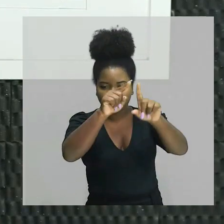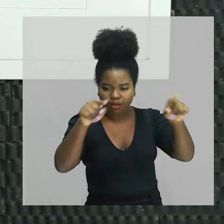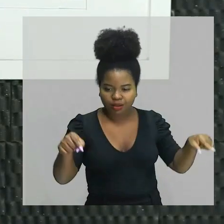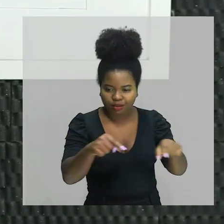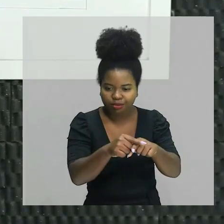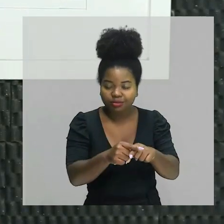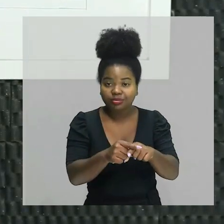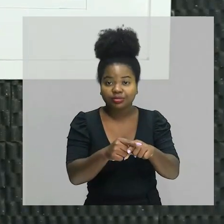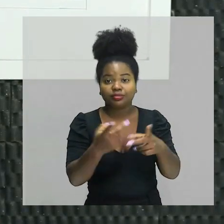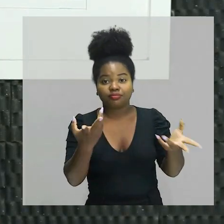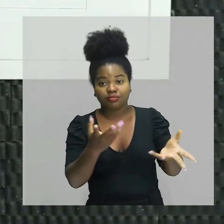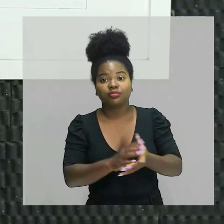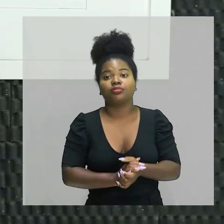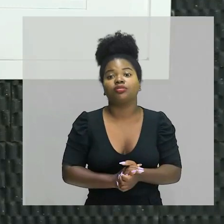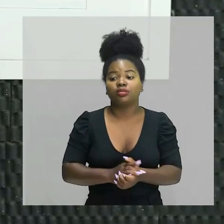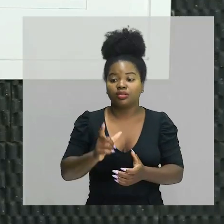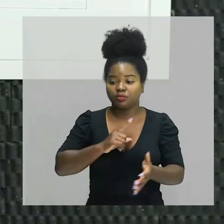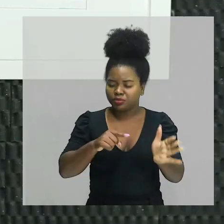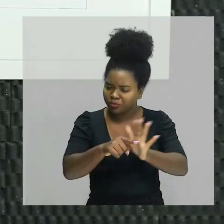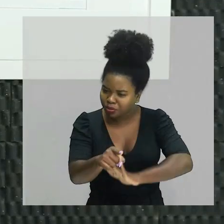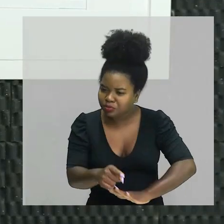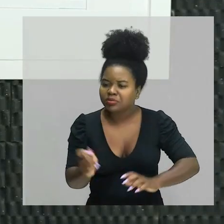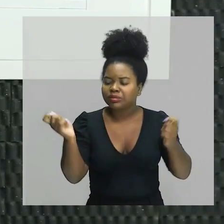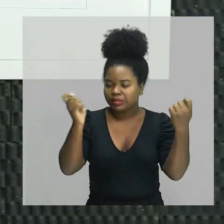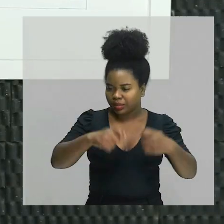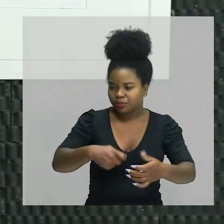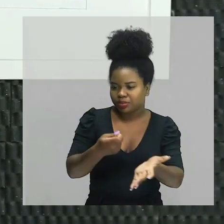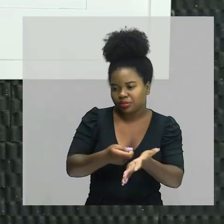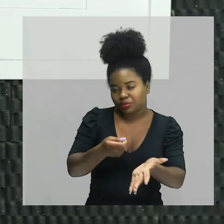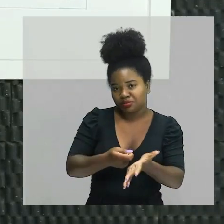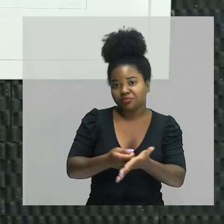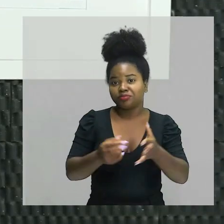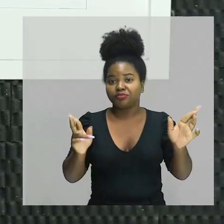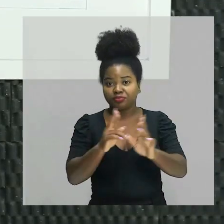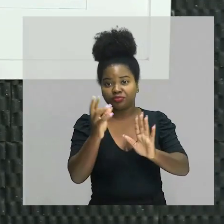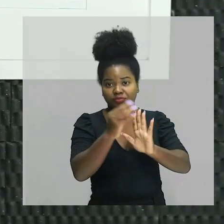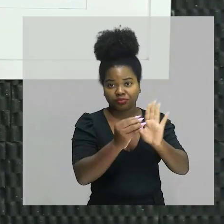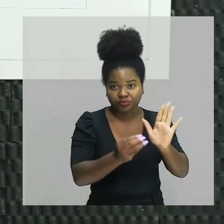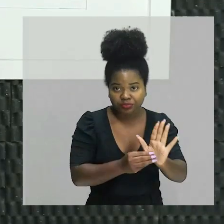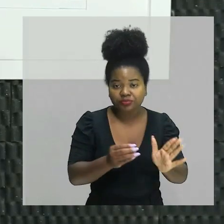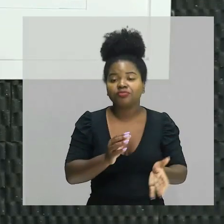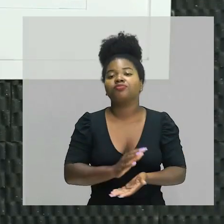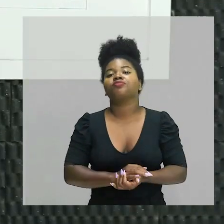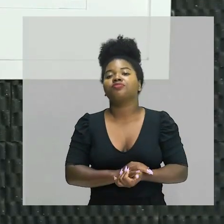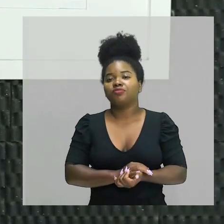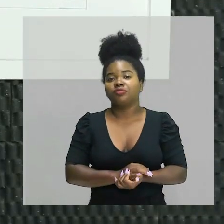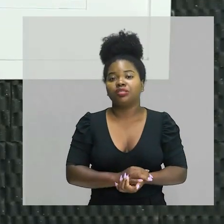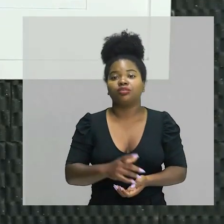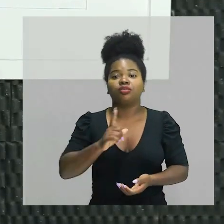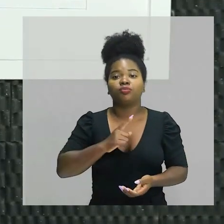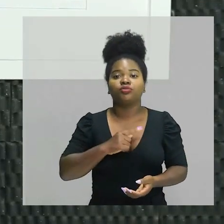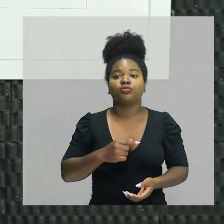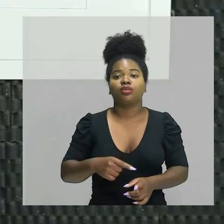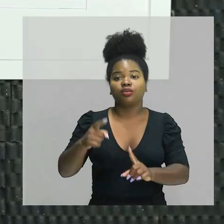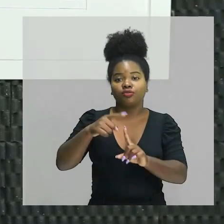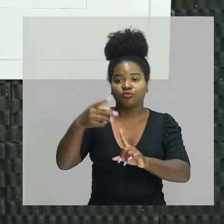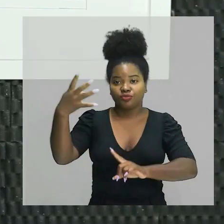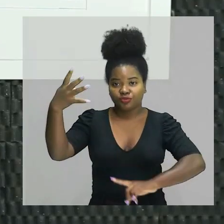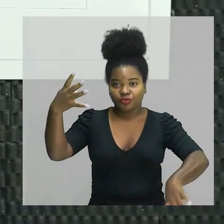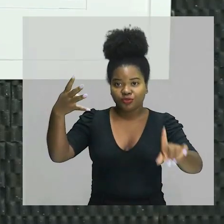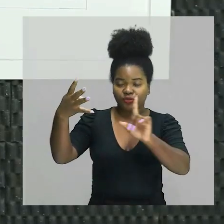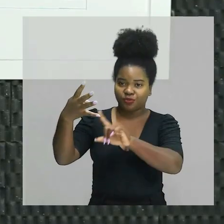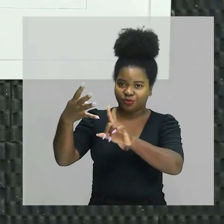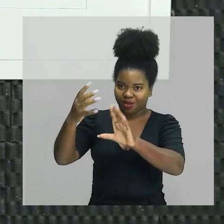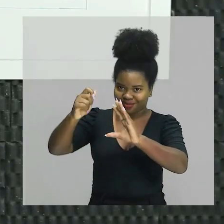coisas que podem ser abordadas em relação a esse assunto. Ok, galera? Então, nosso vídeo de triângulo, parte 4. Vamos